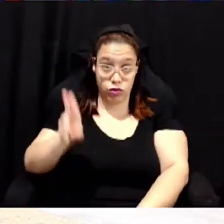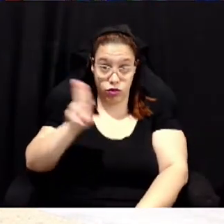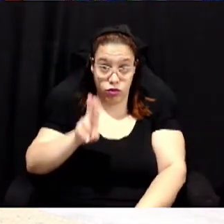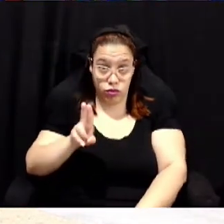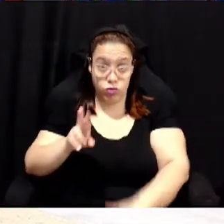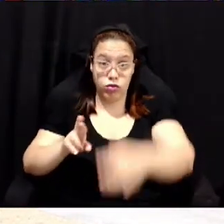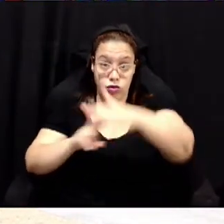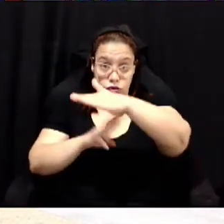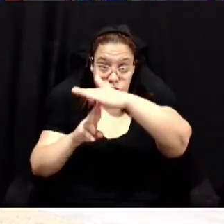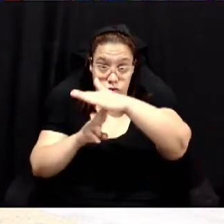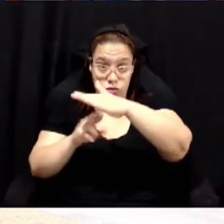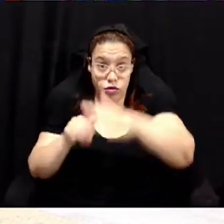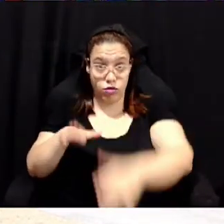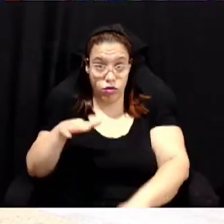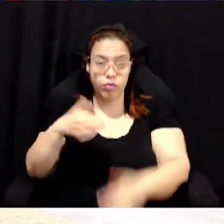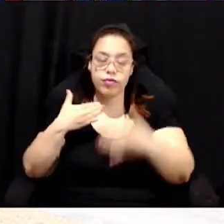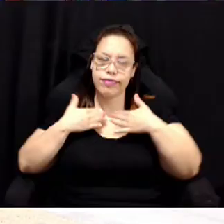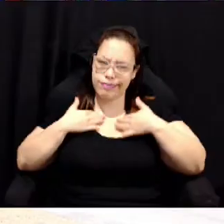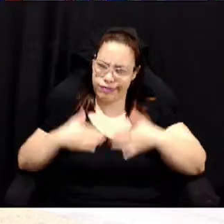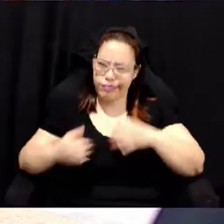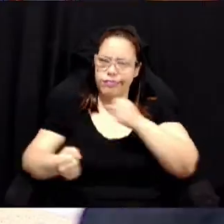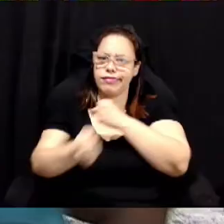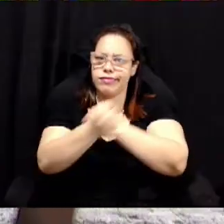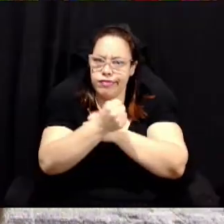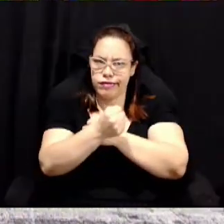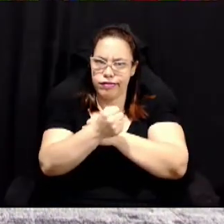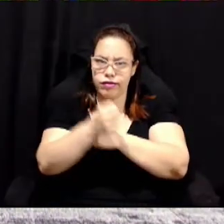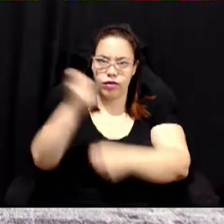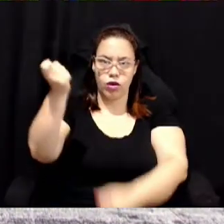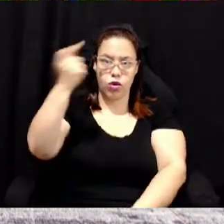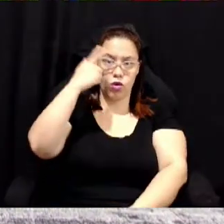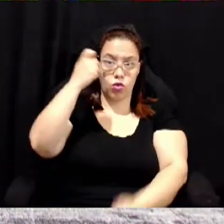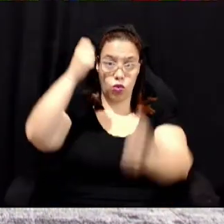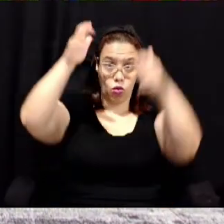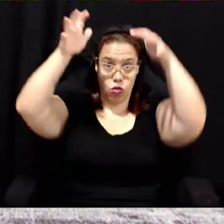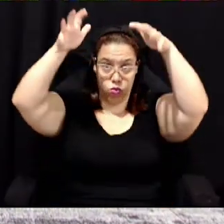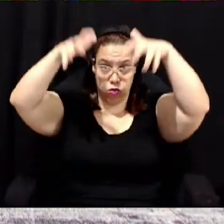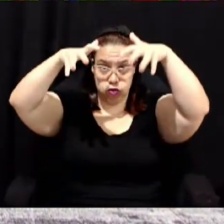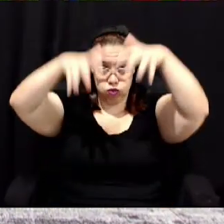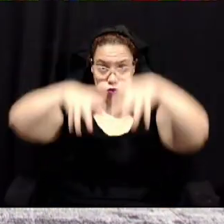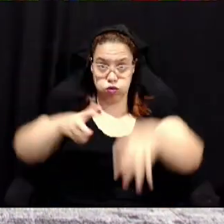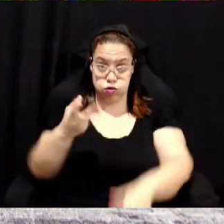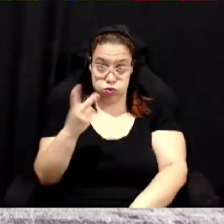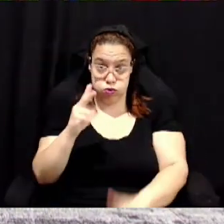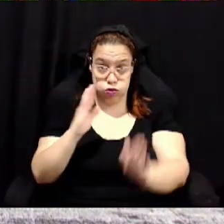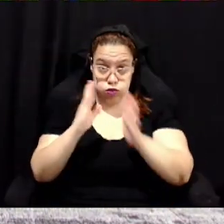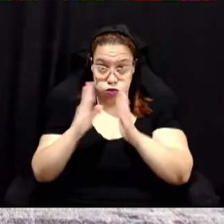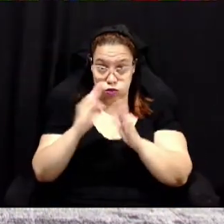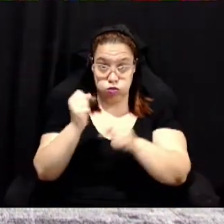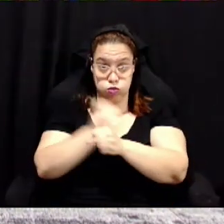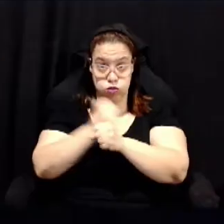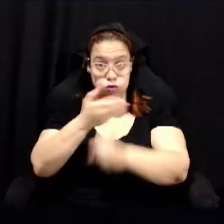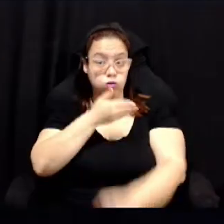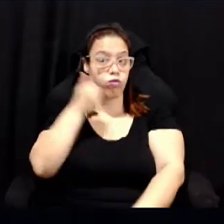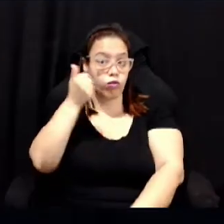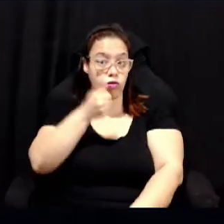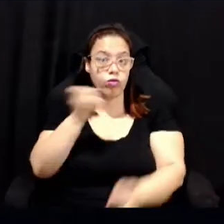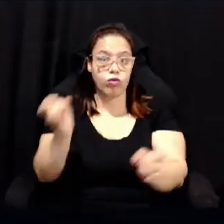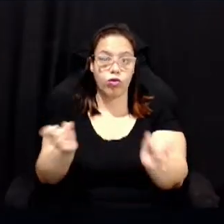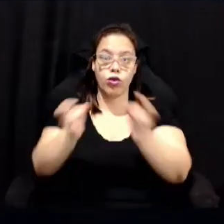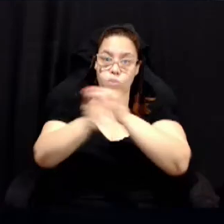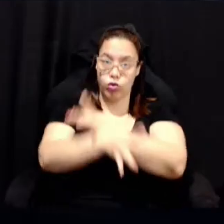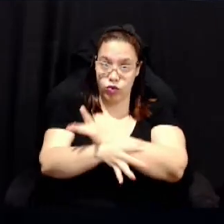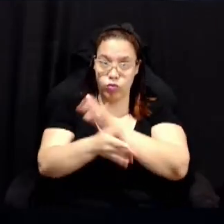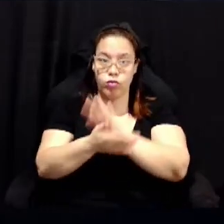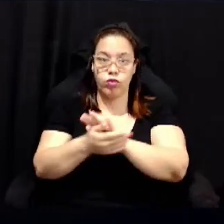têm mais conforto e proteção contra o sol e chuva. A segunda fase das obras de melhoria foi concluída. Os